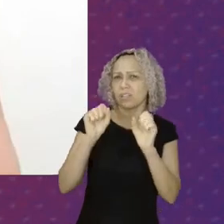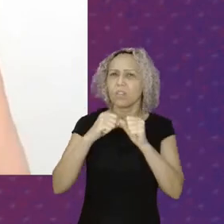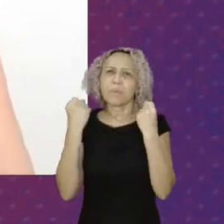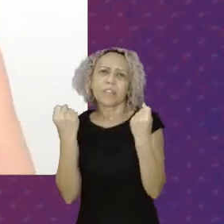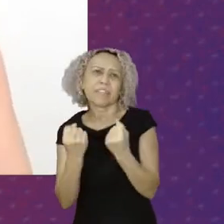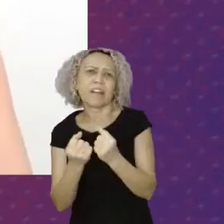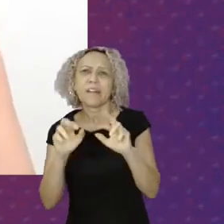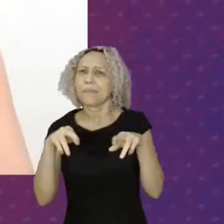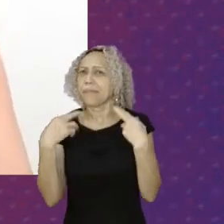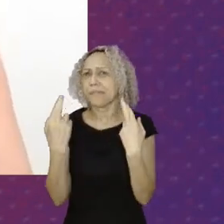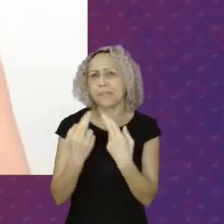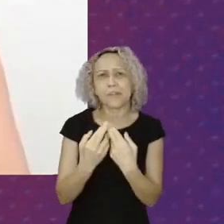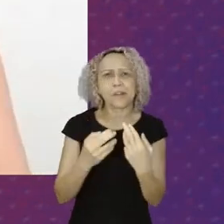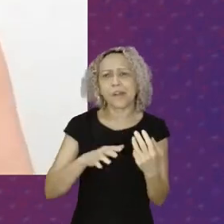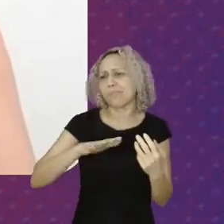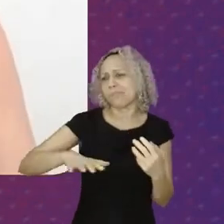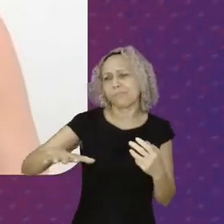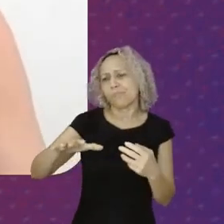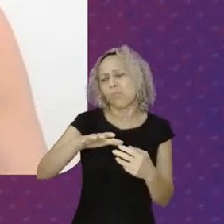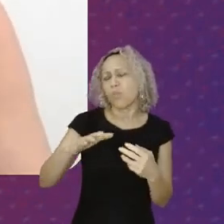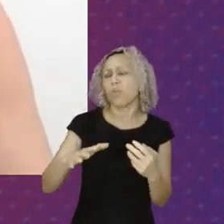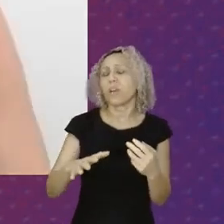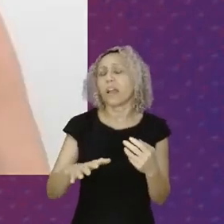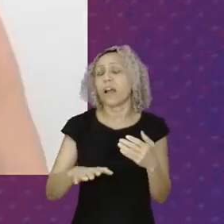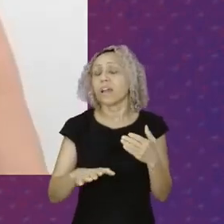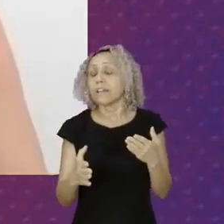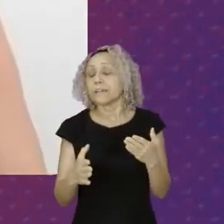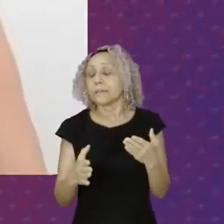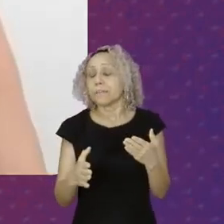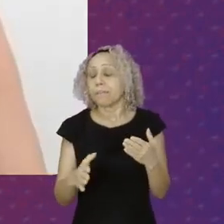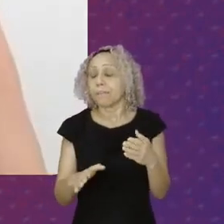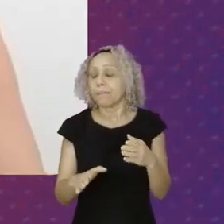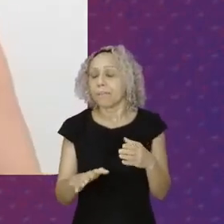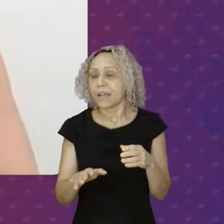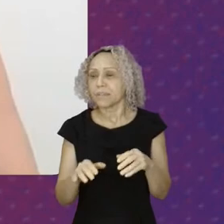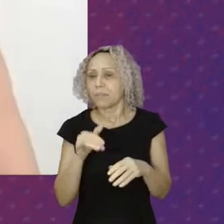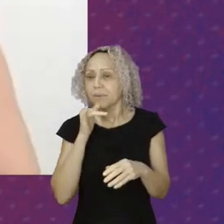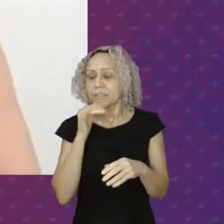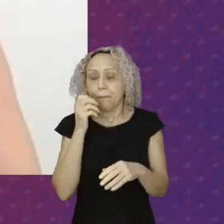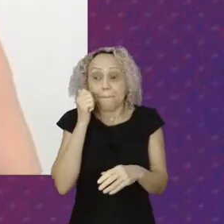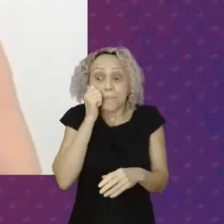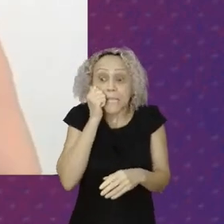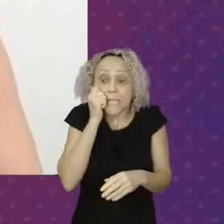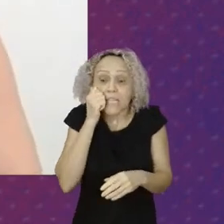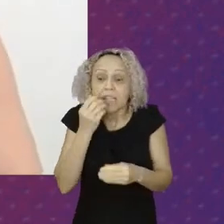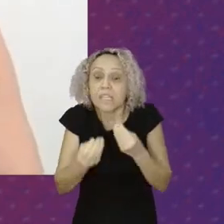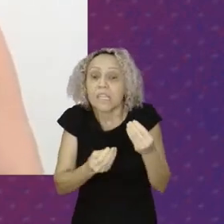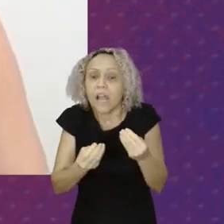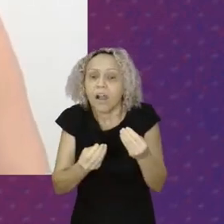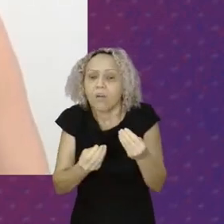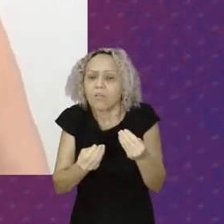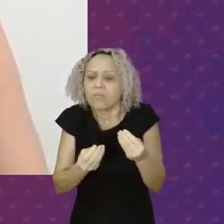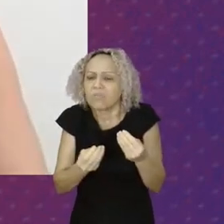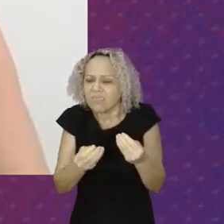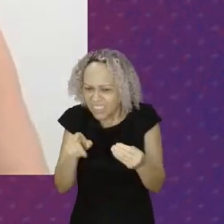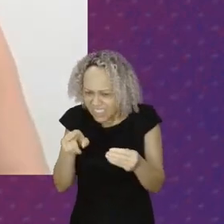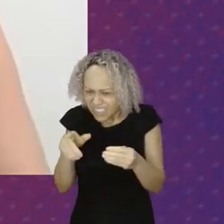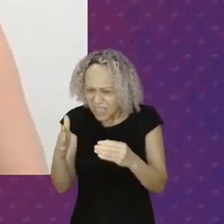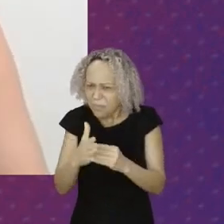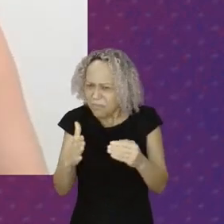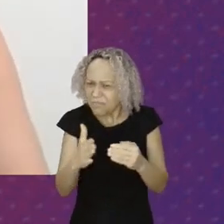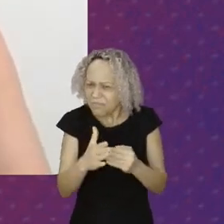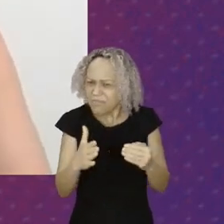no sentido arquitetônico e, principalmente, atitudinal. Né? Como uma mulher